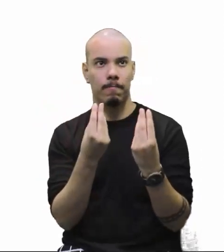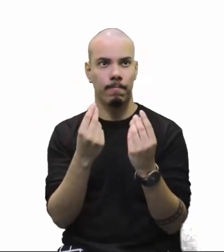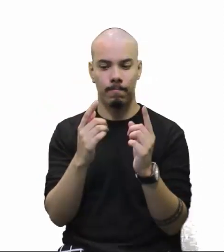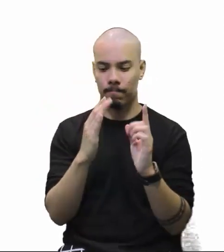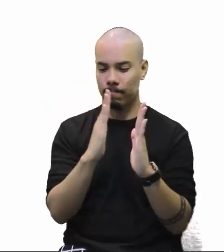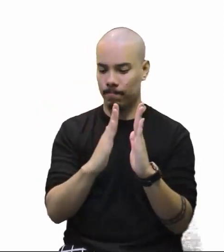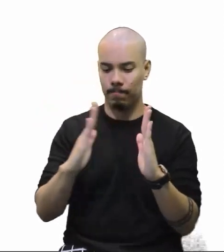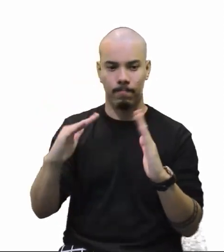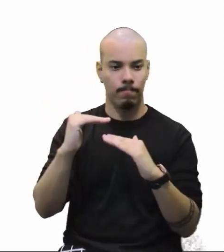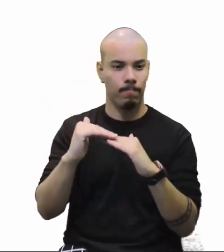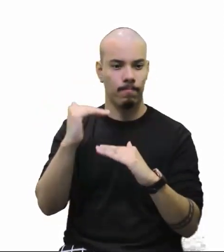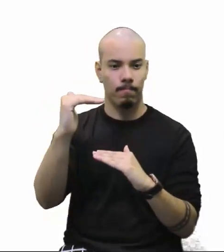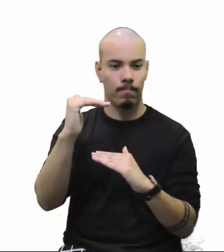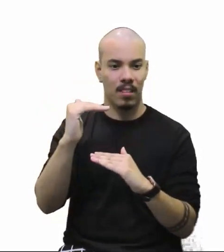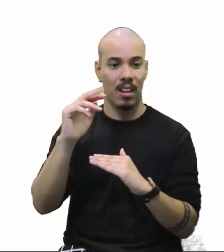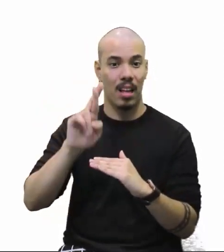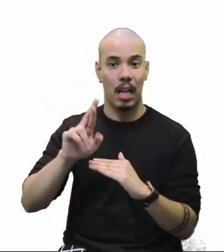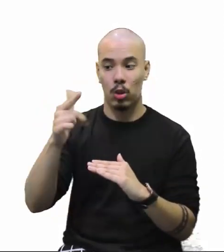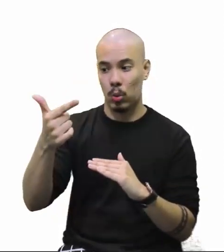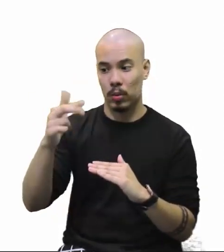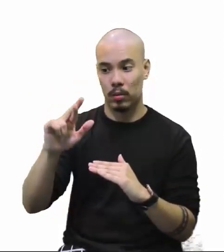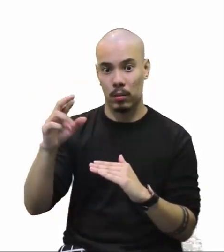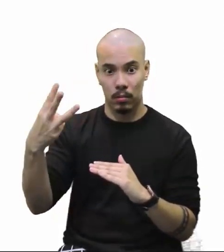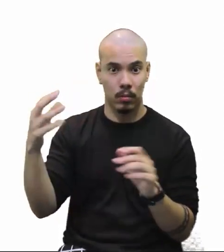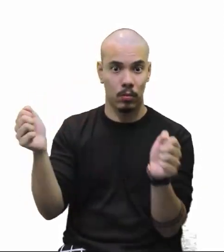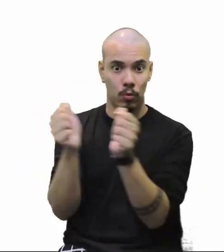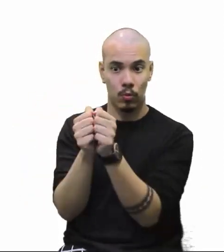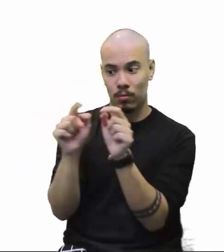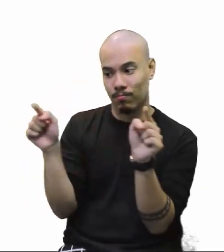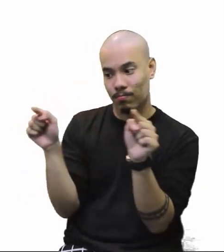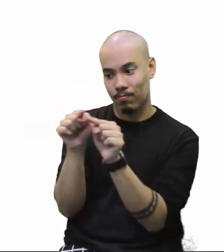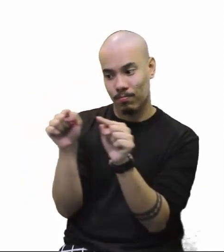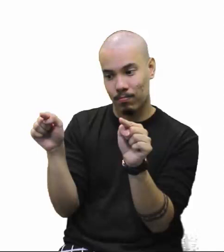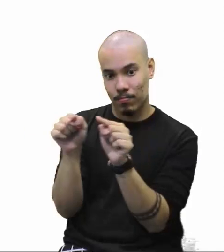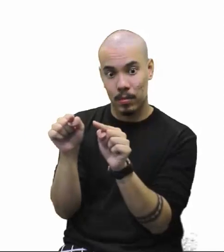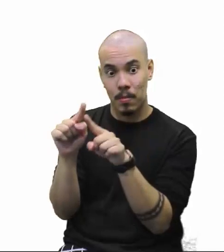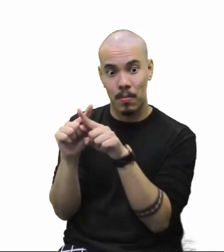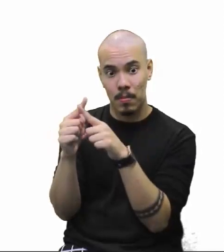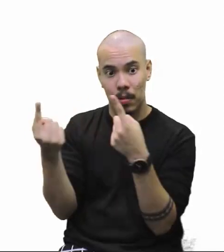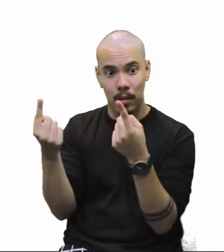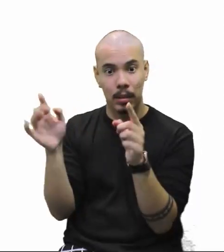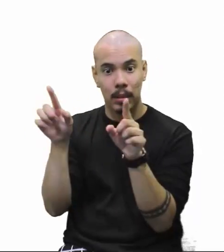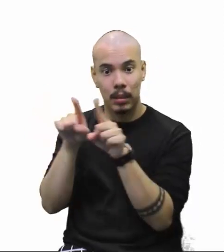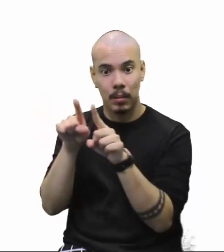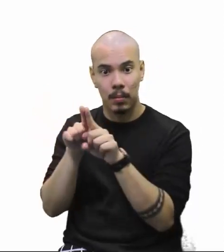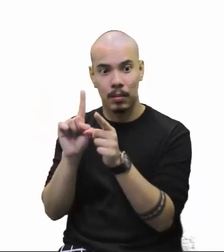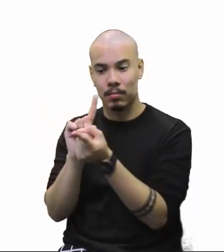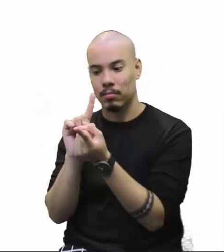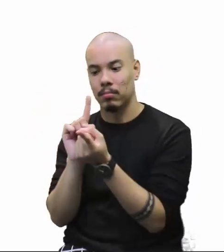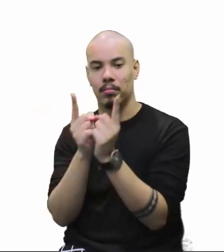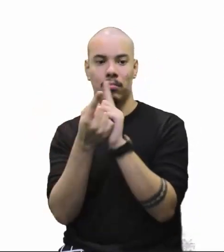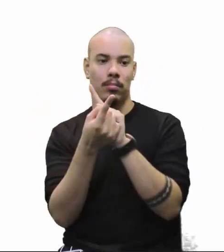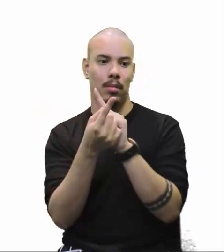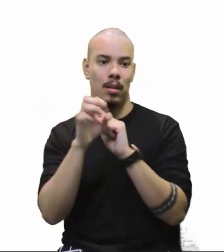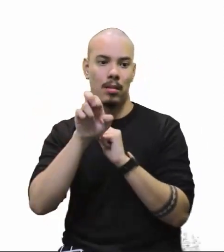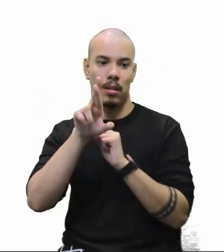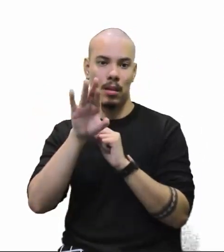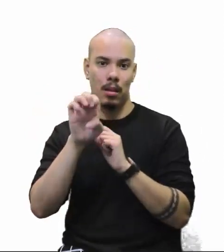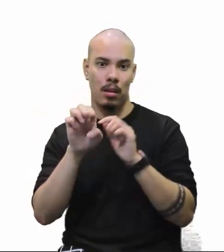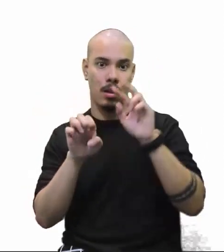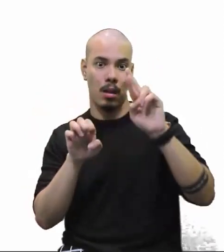paralelo. Quem está em paralelo? R2 e R3, mas ao mesmo tempo R2 e R3 está em série com